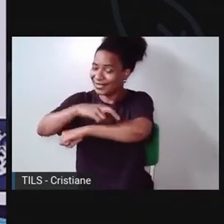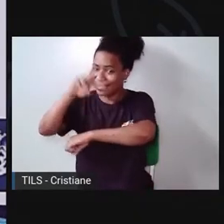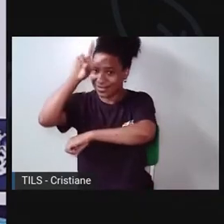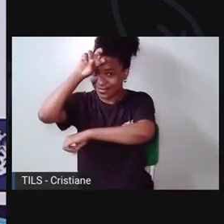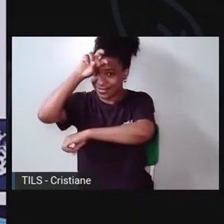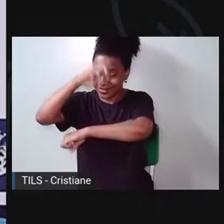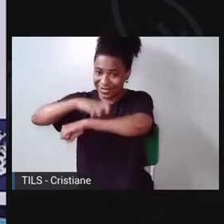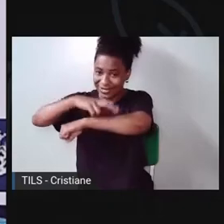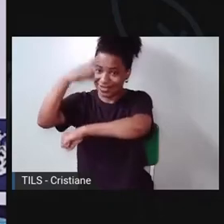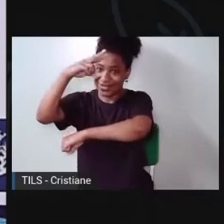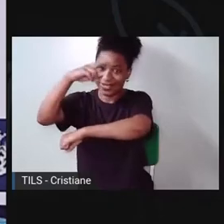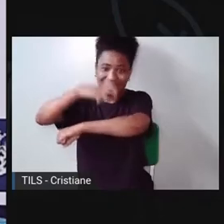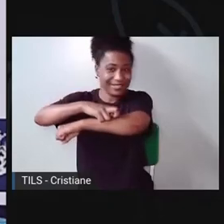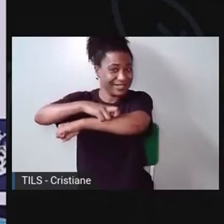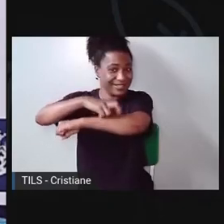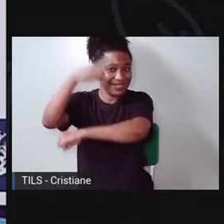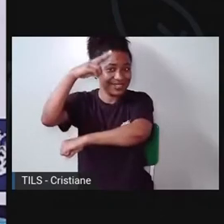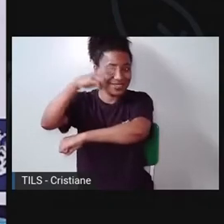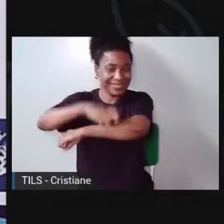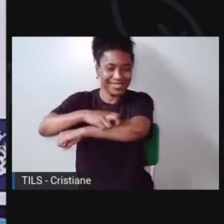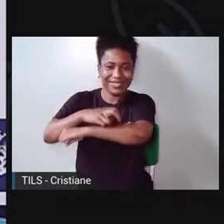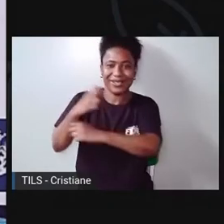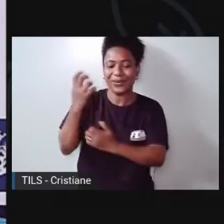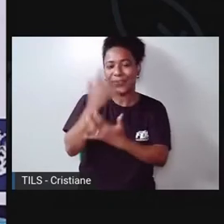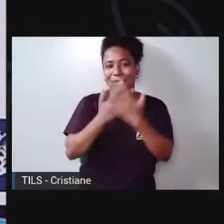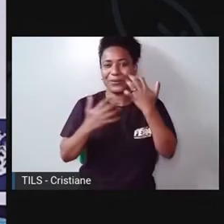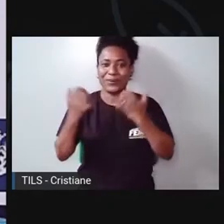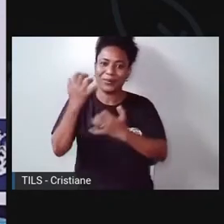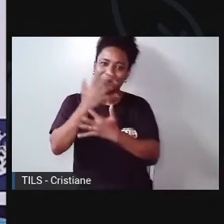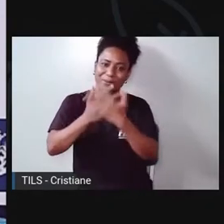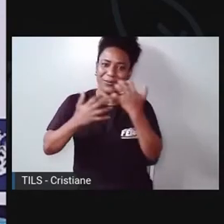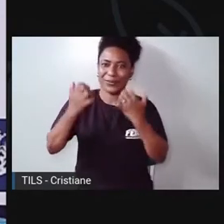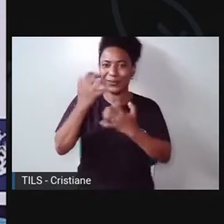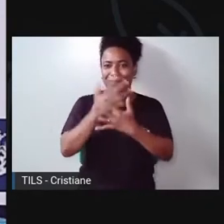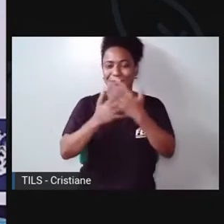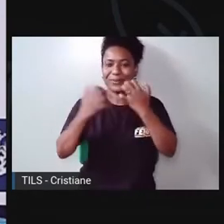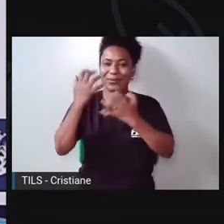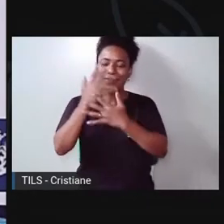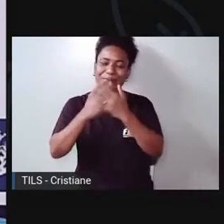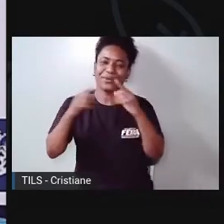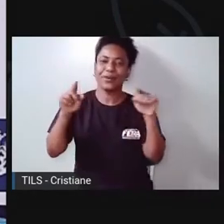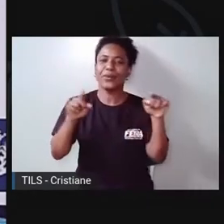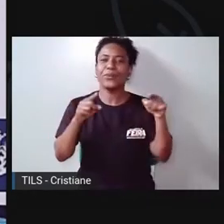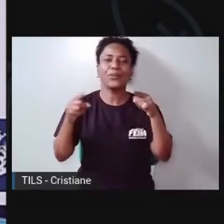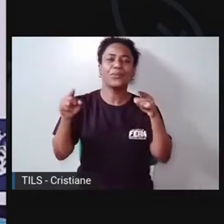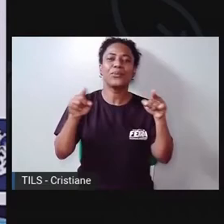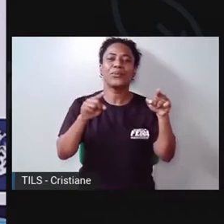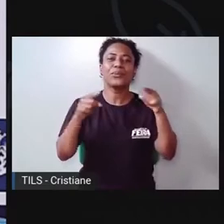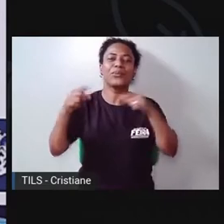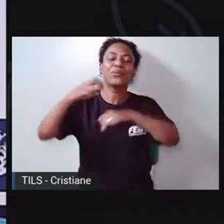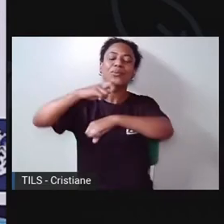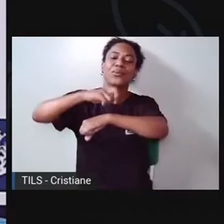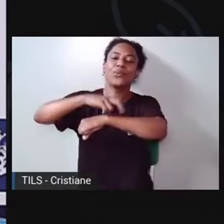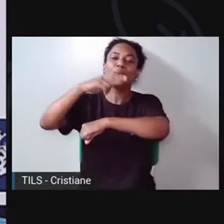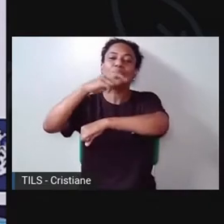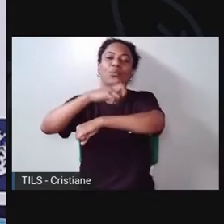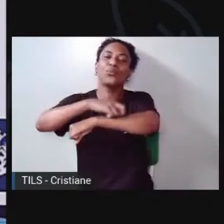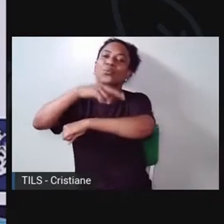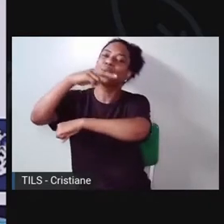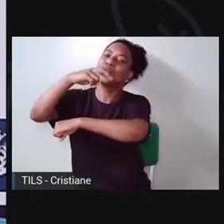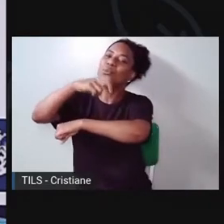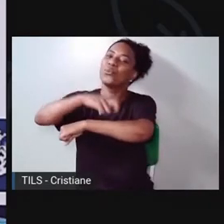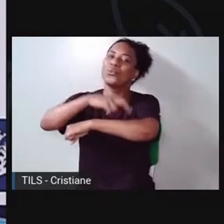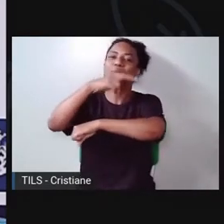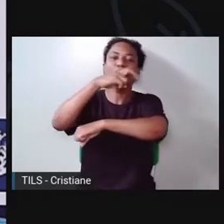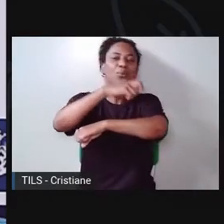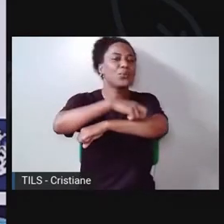pulando cantando de alegria ó e o grilo que passeava por ali